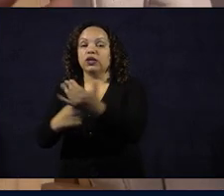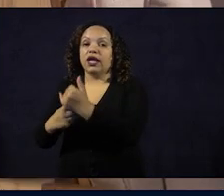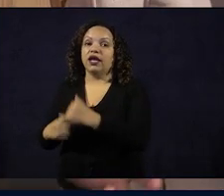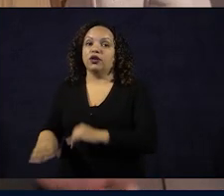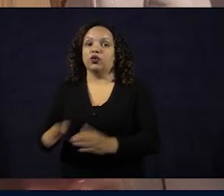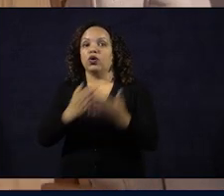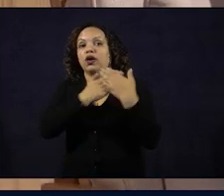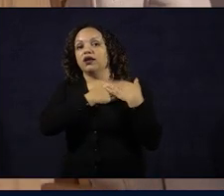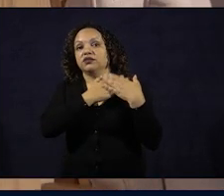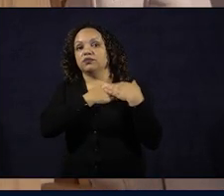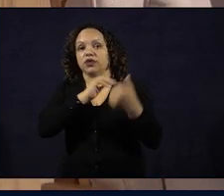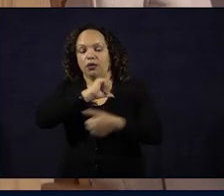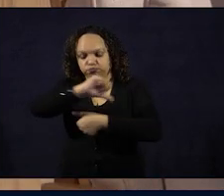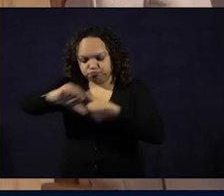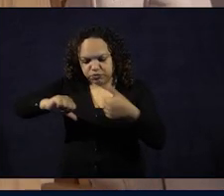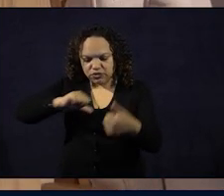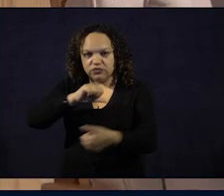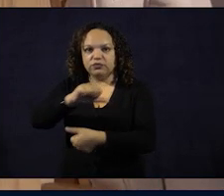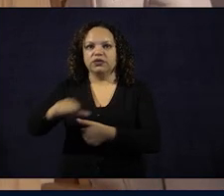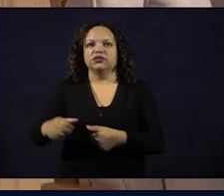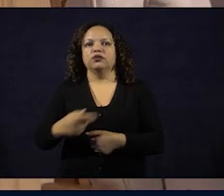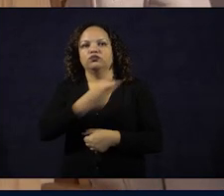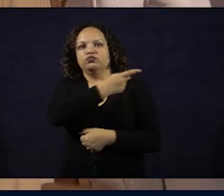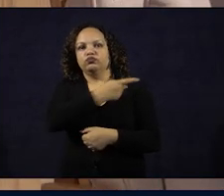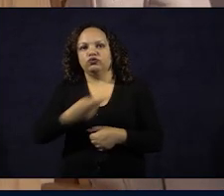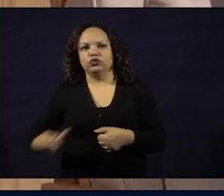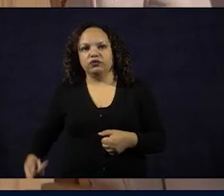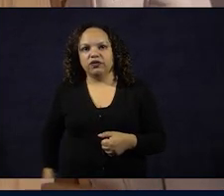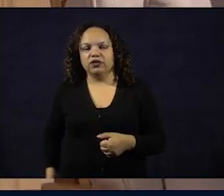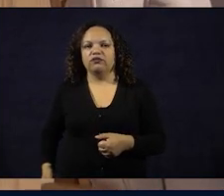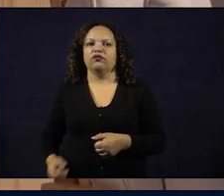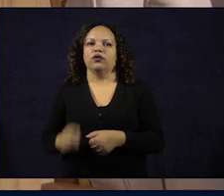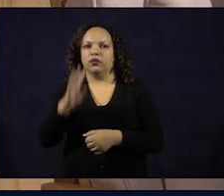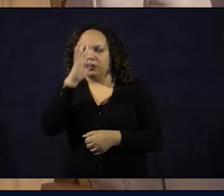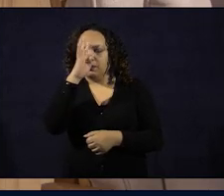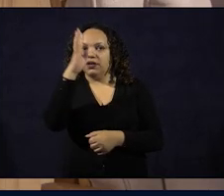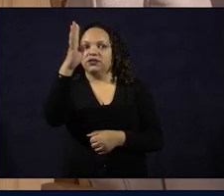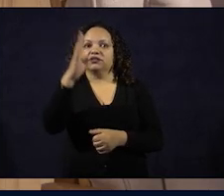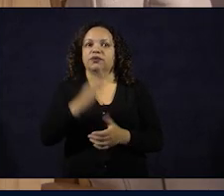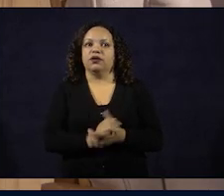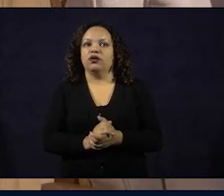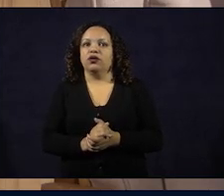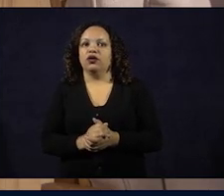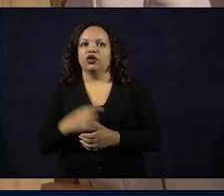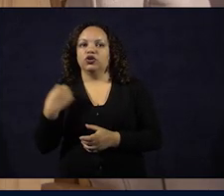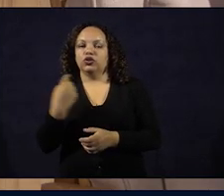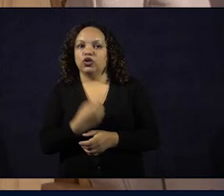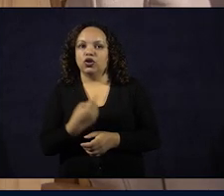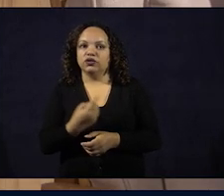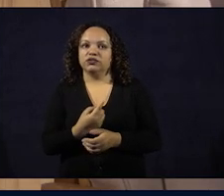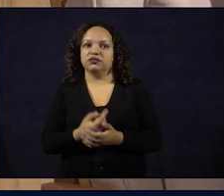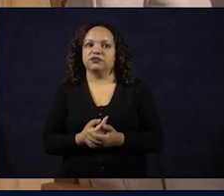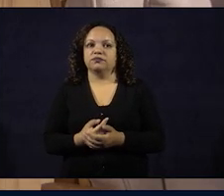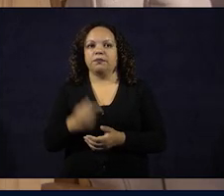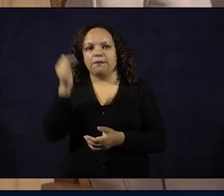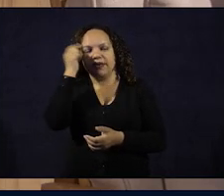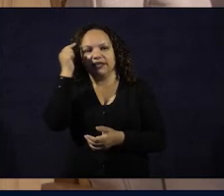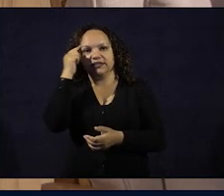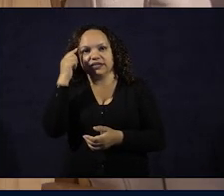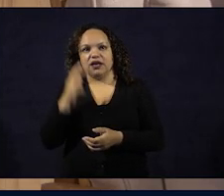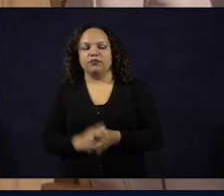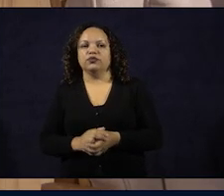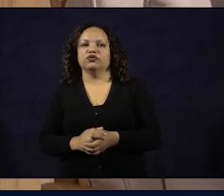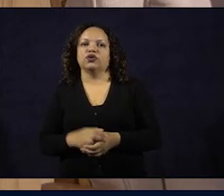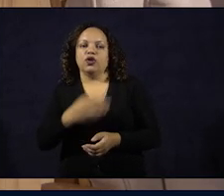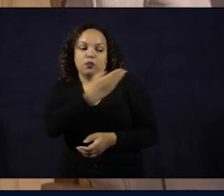A mudança de gestão foi fundamental para que nós pudéssemos, então, chegar a esses resultados. Nós saímos aí, só pensarmos em empresas públicas,